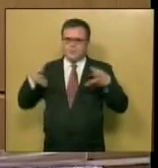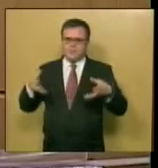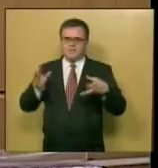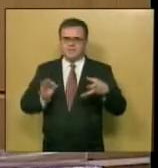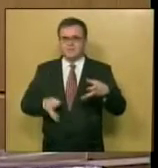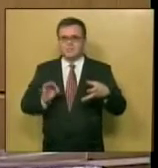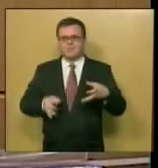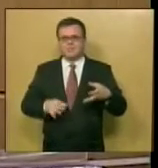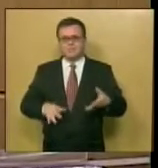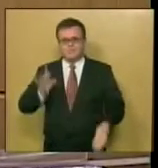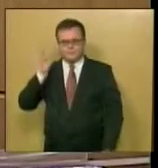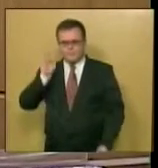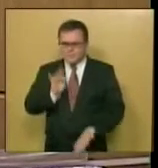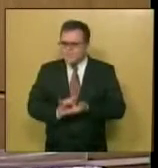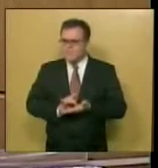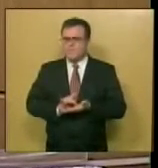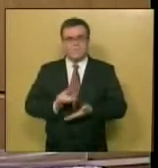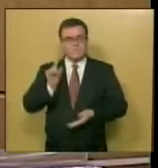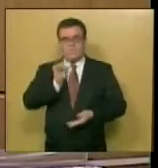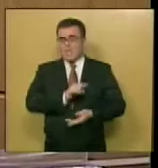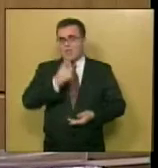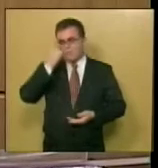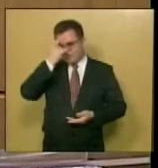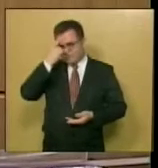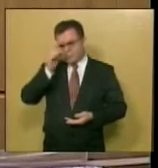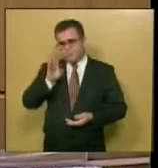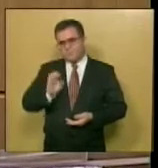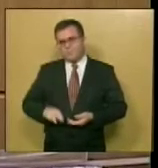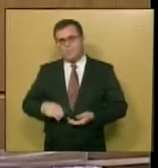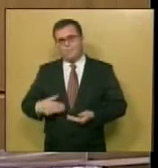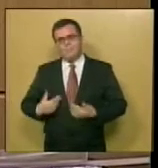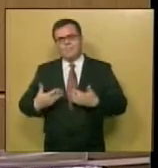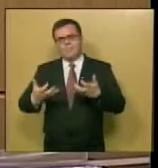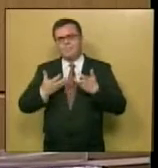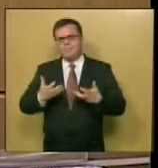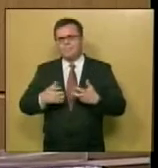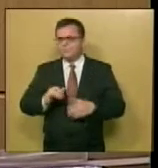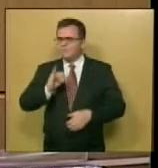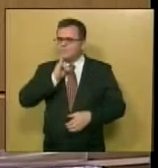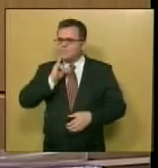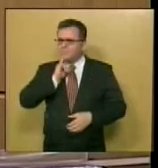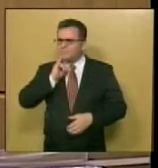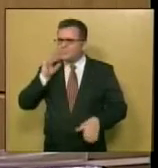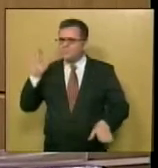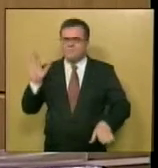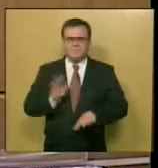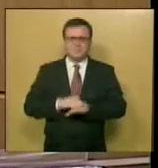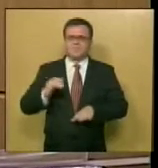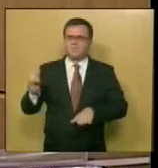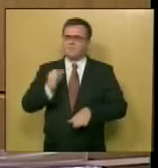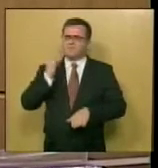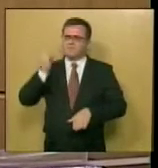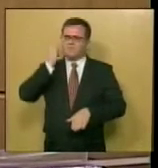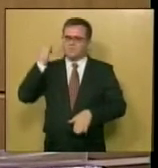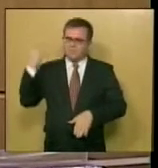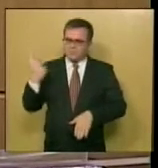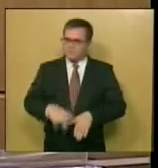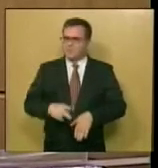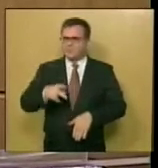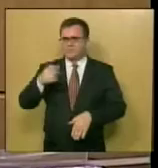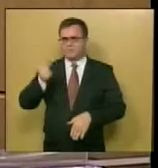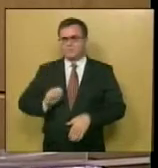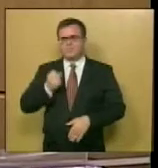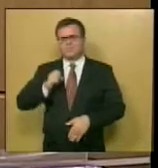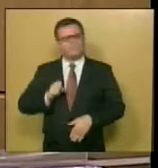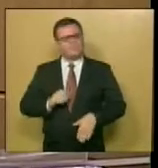era exatamente isso que Euclides pensava. Queria que Itabaiana fosse a cidade mais importante de Sergipe e uma das